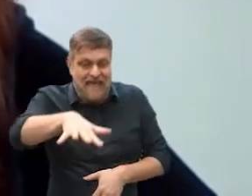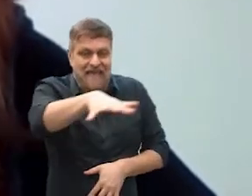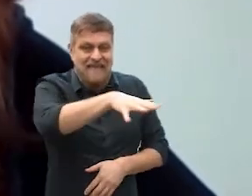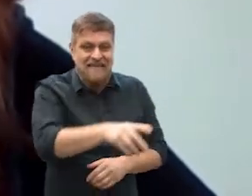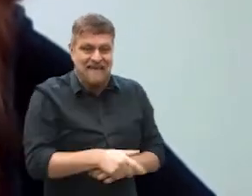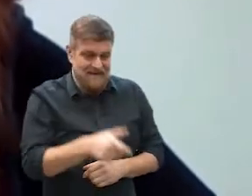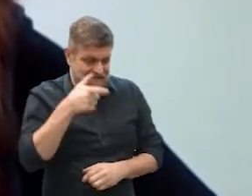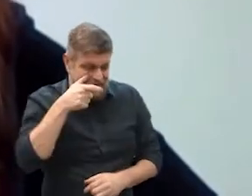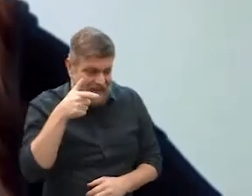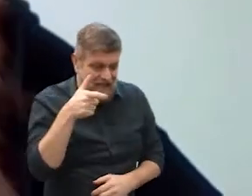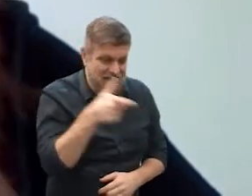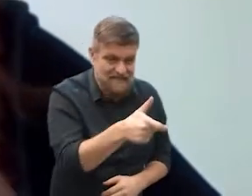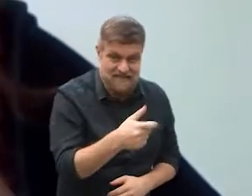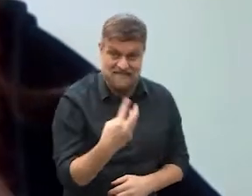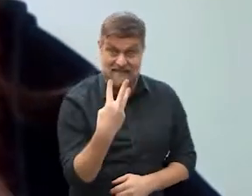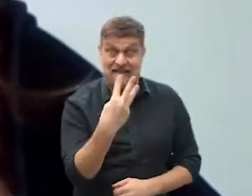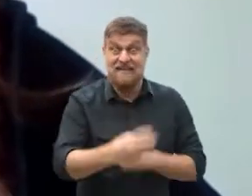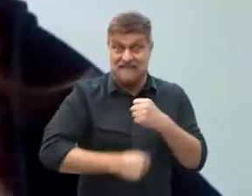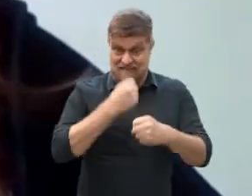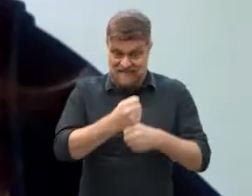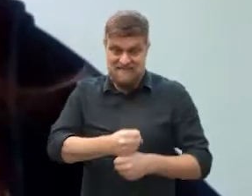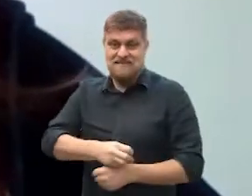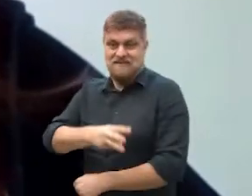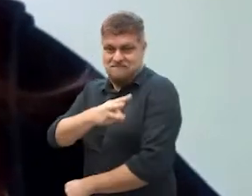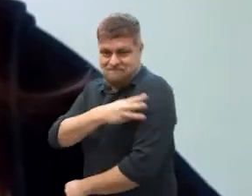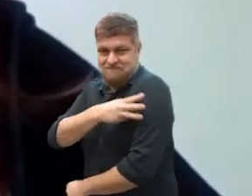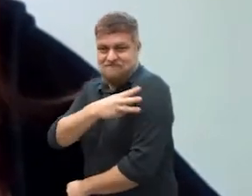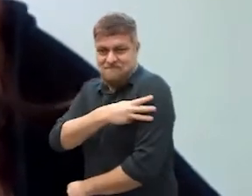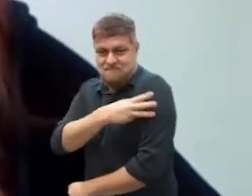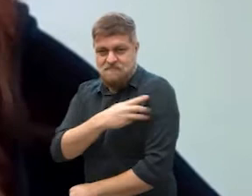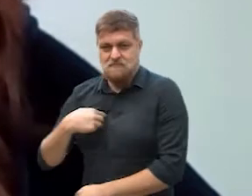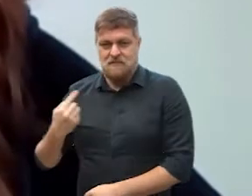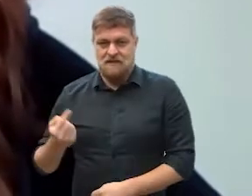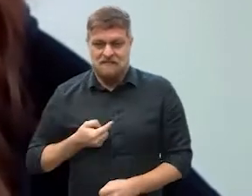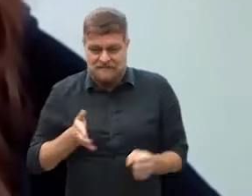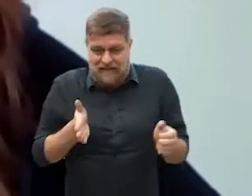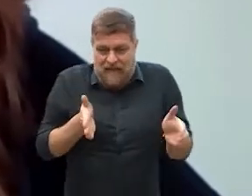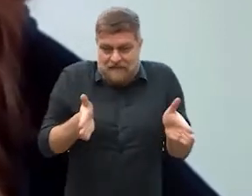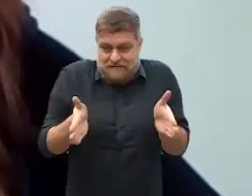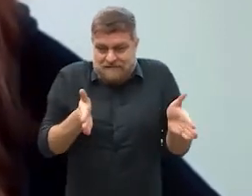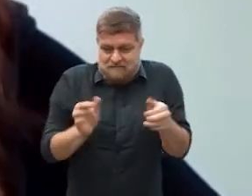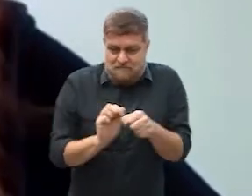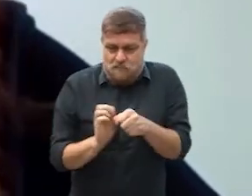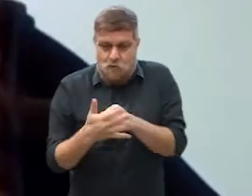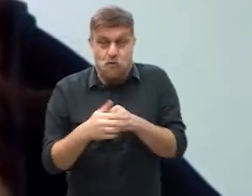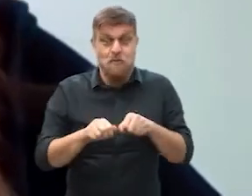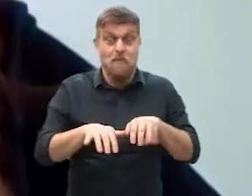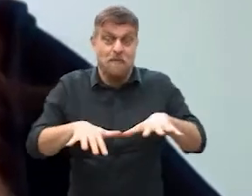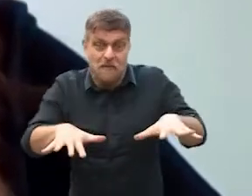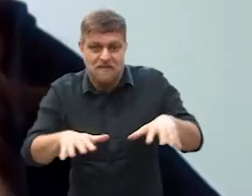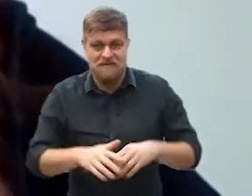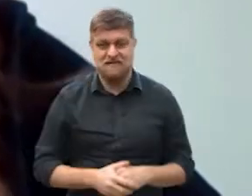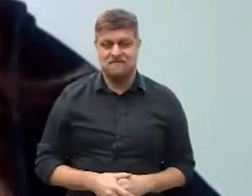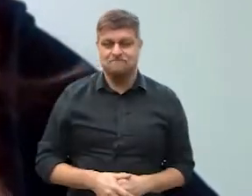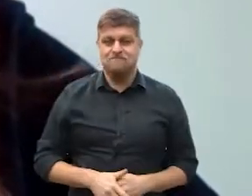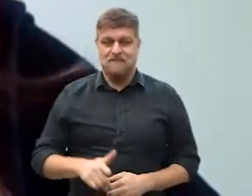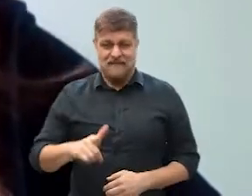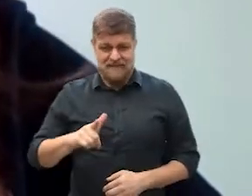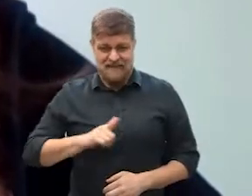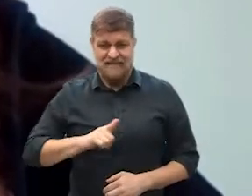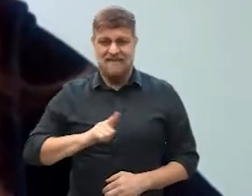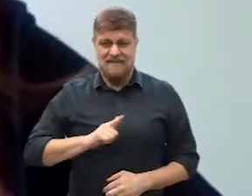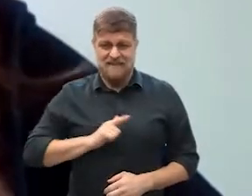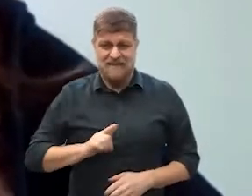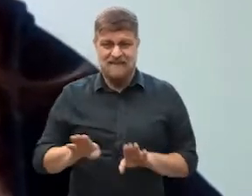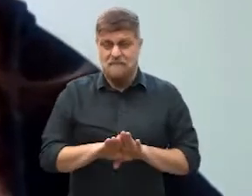longo desses 3 anos. E aí a gente entra nesse momento que estamos agora de pandemia e ainda com algumas alterações